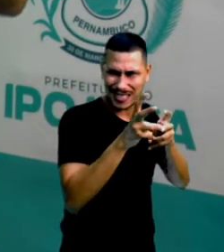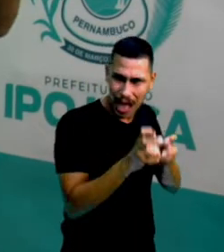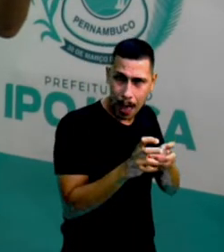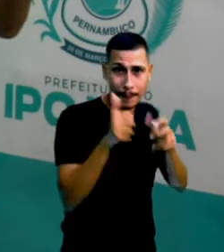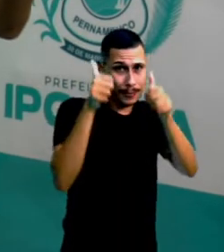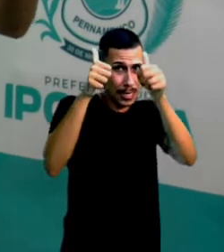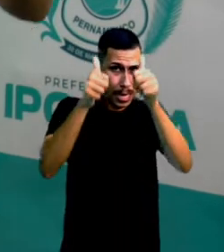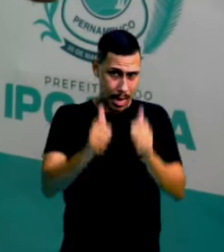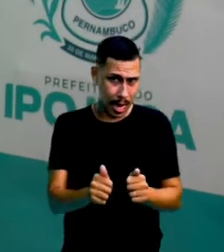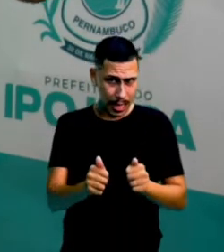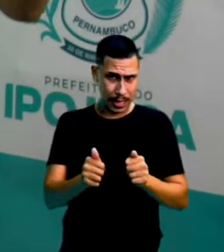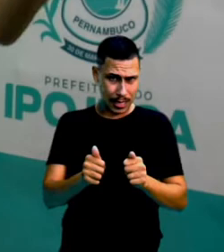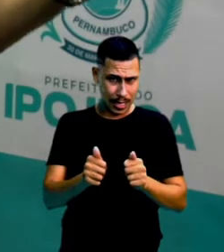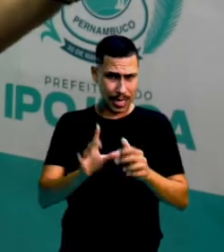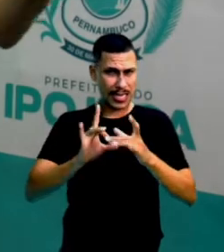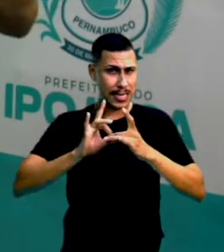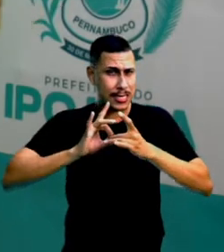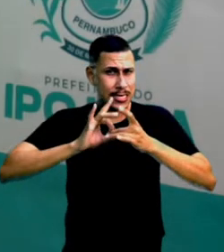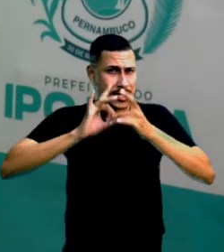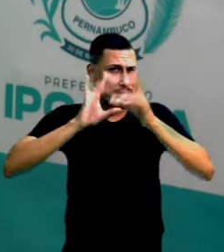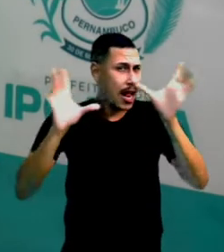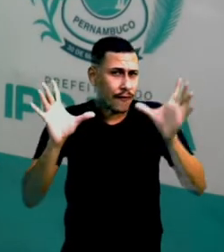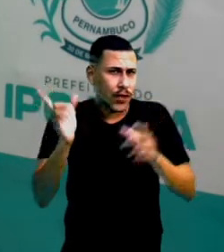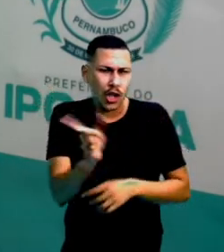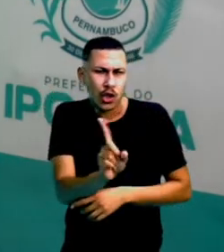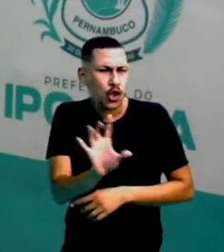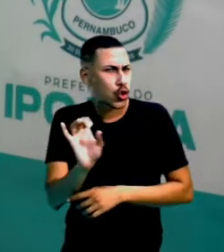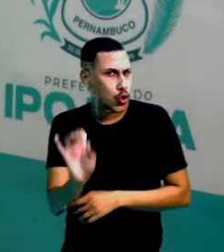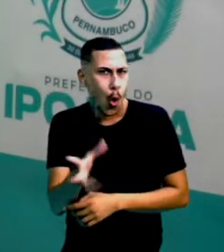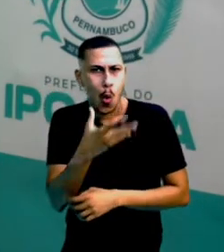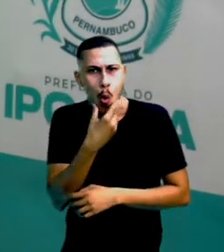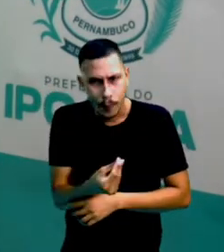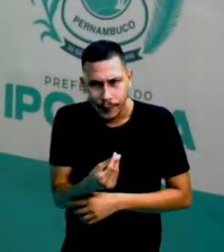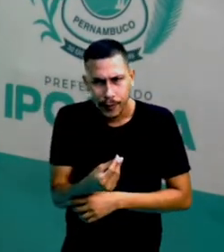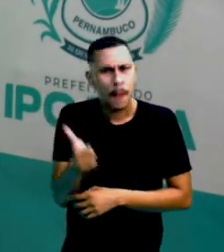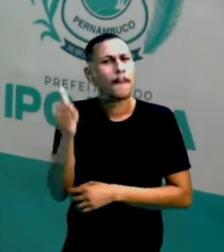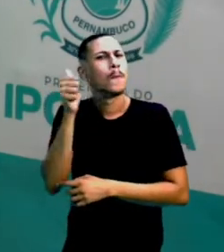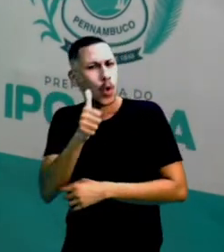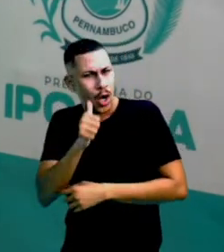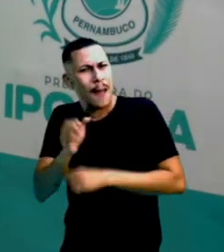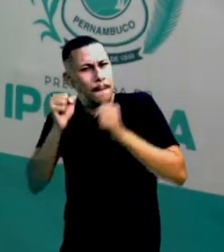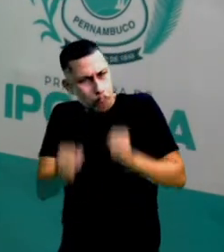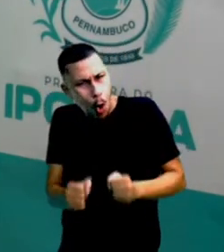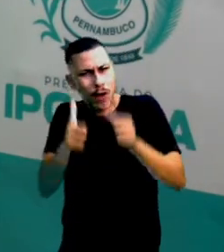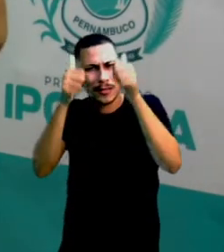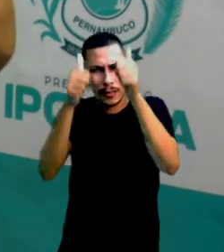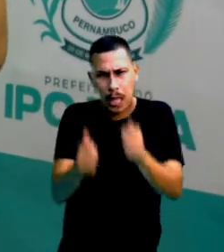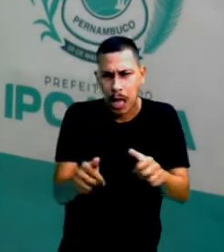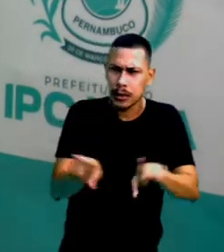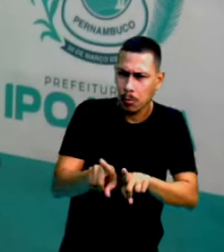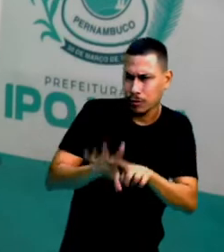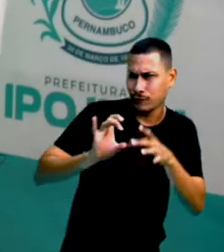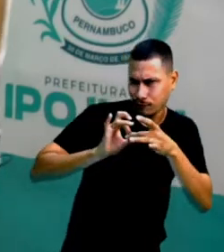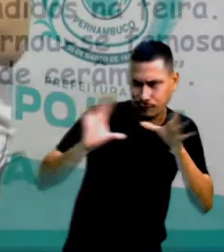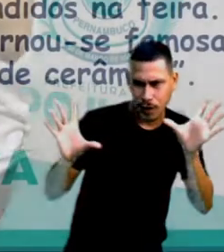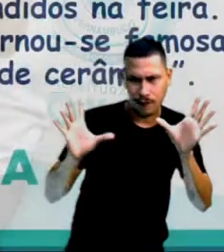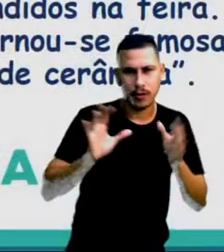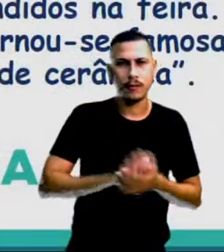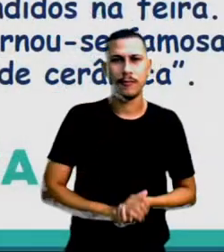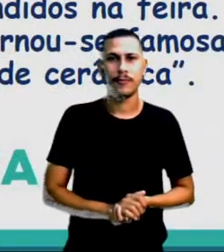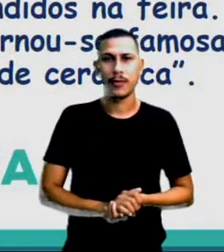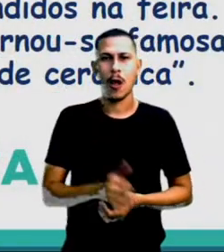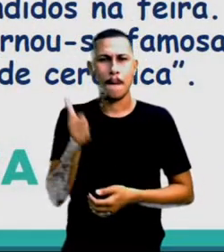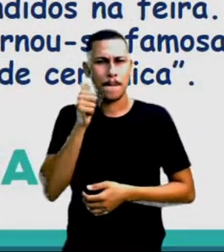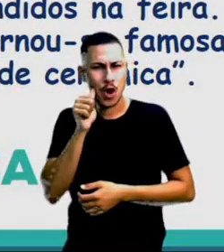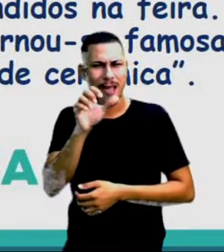a arte, os artistas não são apenas homens, são mulheres também. Então, Ana das